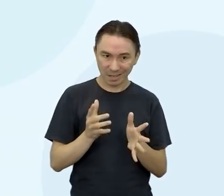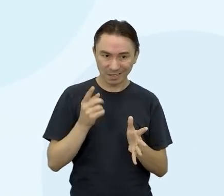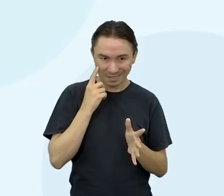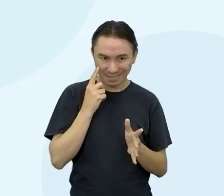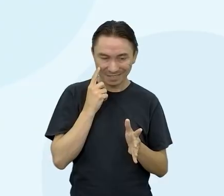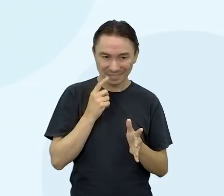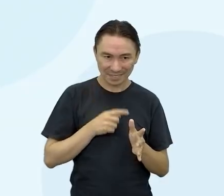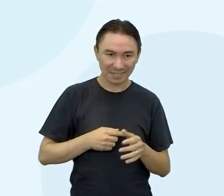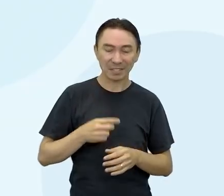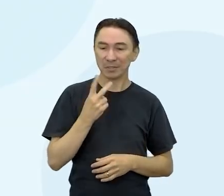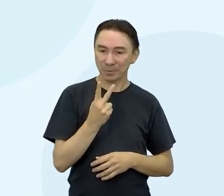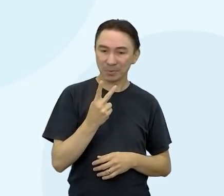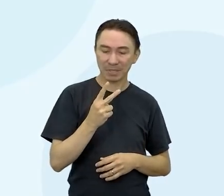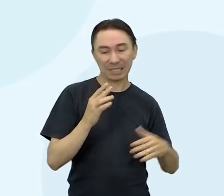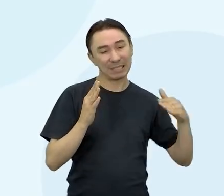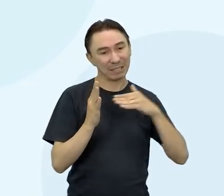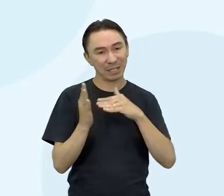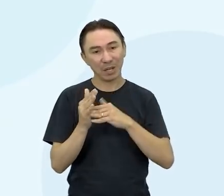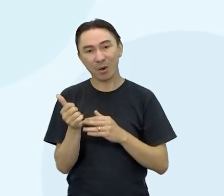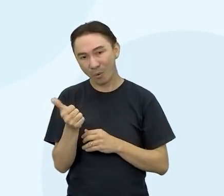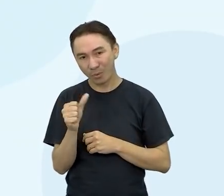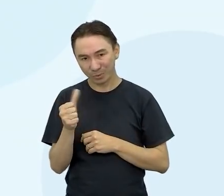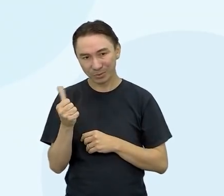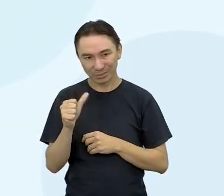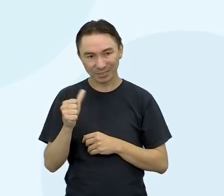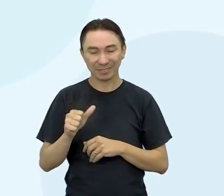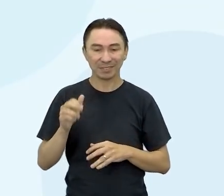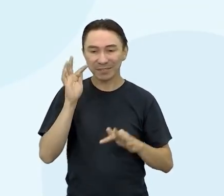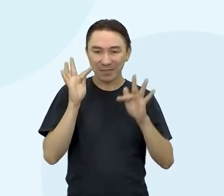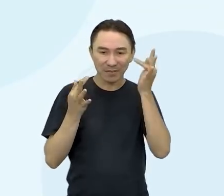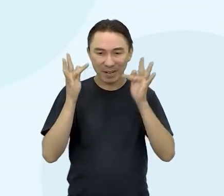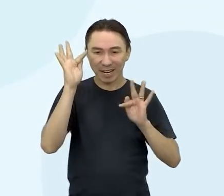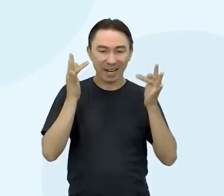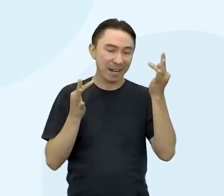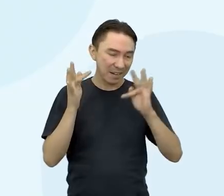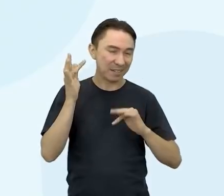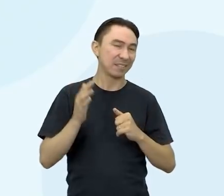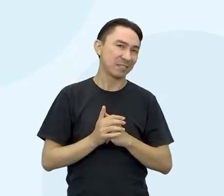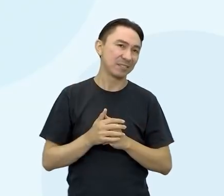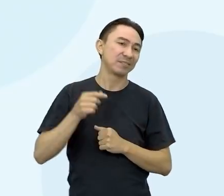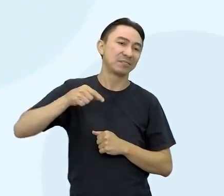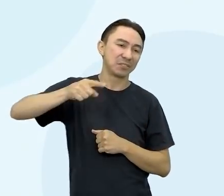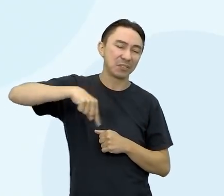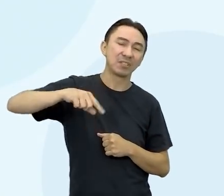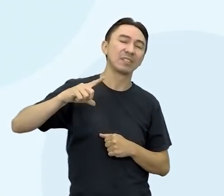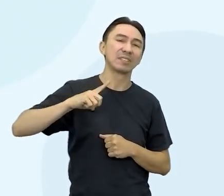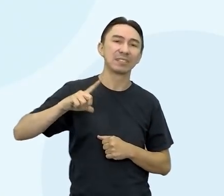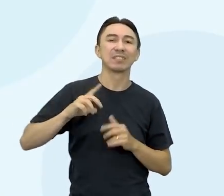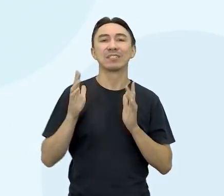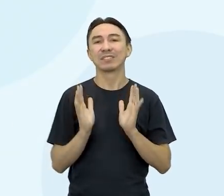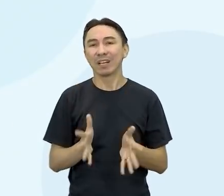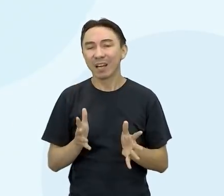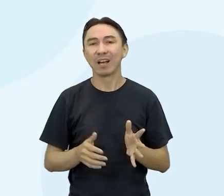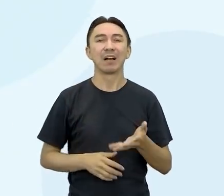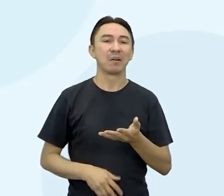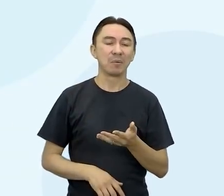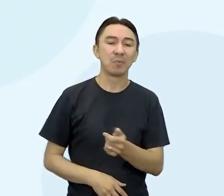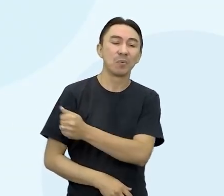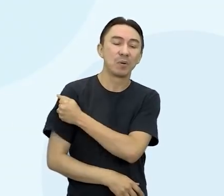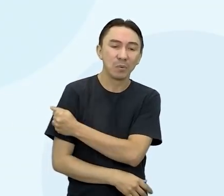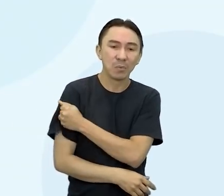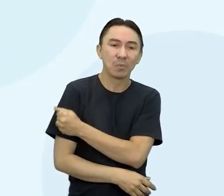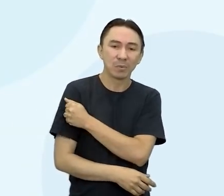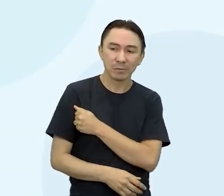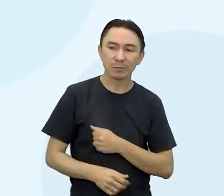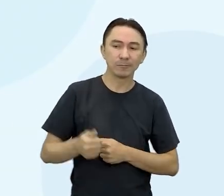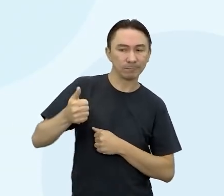tempo. Então, a gente tratou um pouquinho aí do diagnóstico, né, de aprendizagem dos nossos estudantes, como a gente pode fazer aí